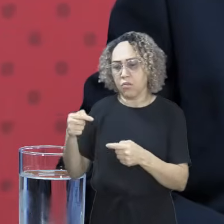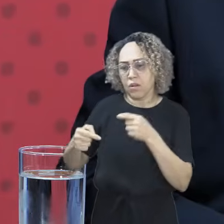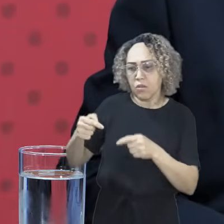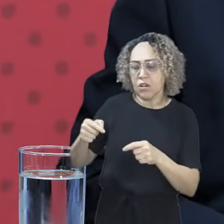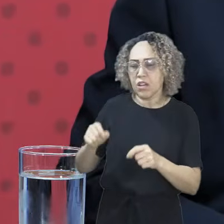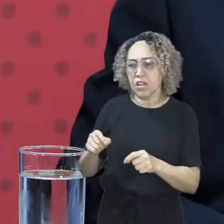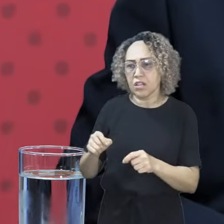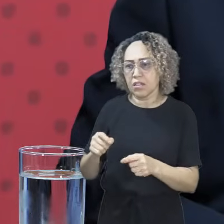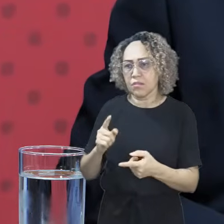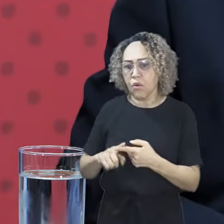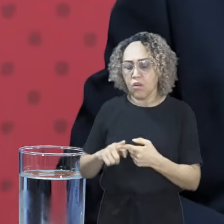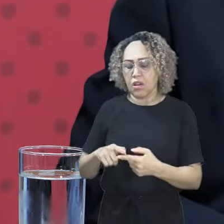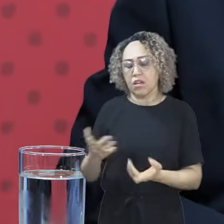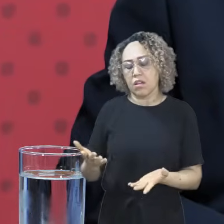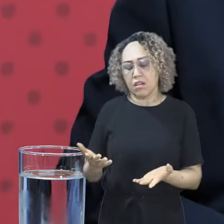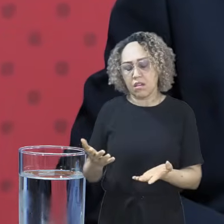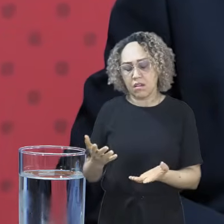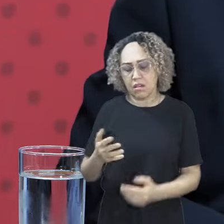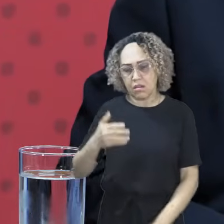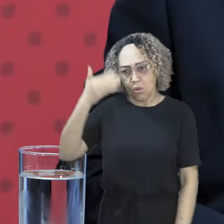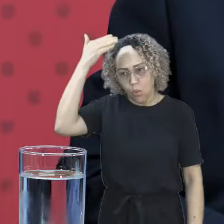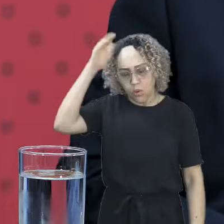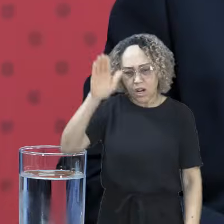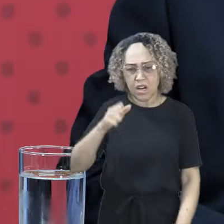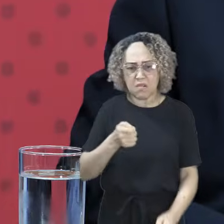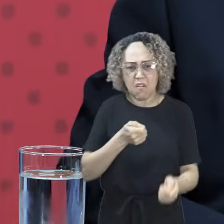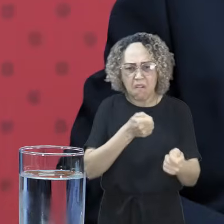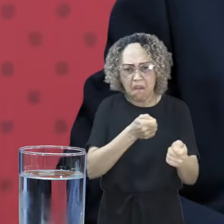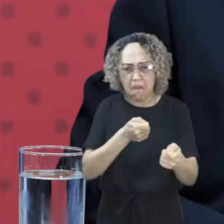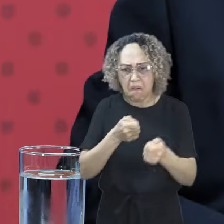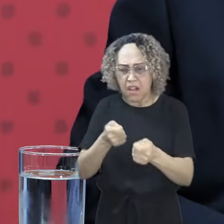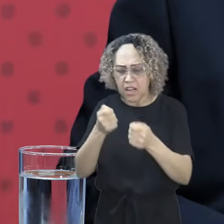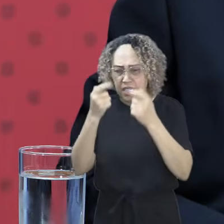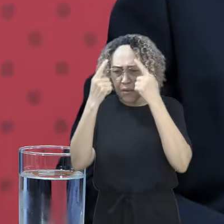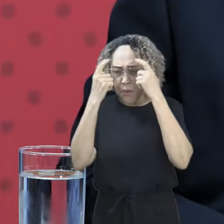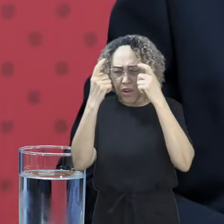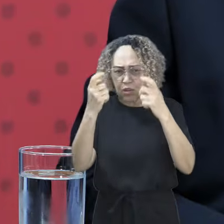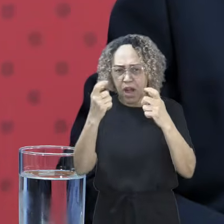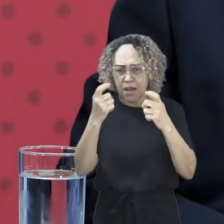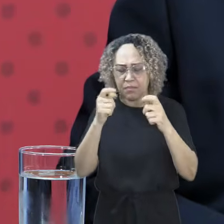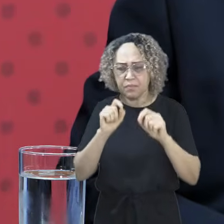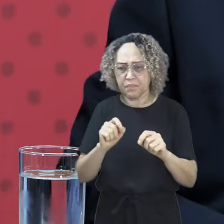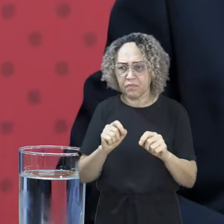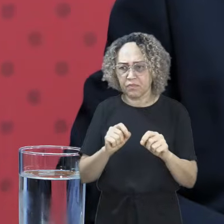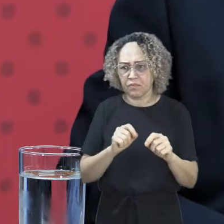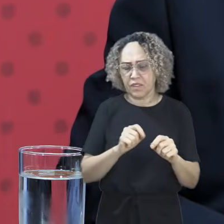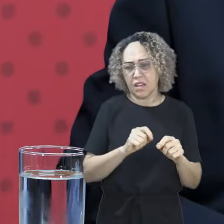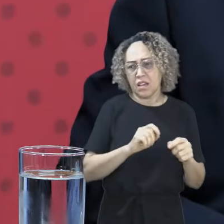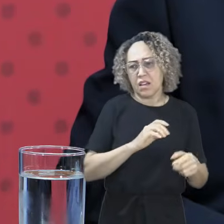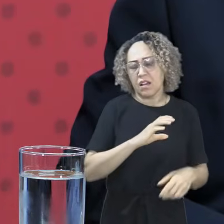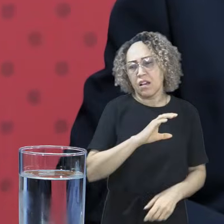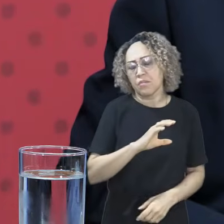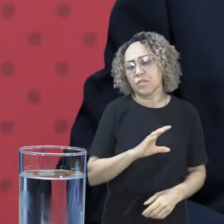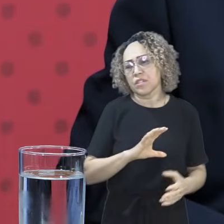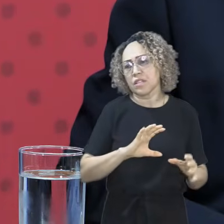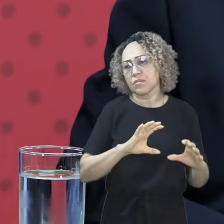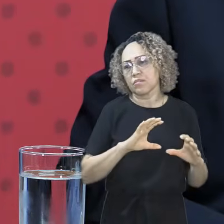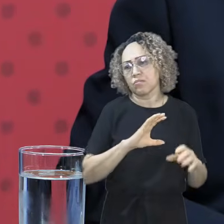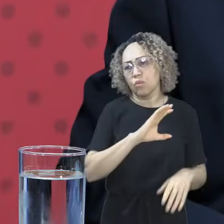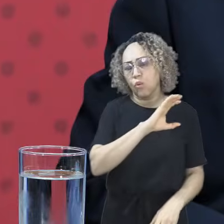comunidade europeia, o Canadá, o México, a China, agora nessa semana a